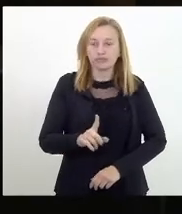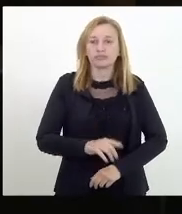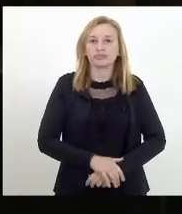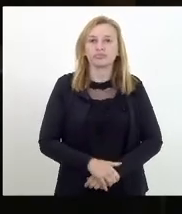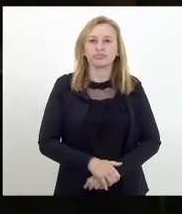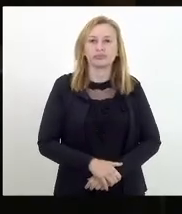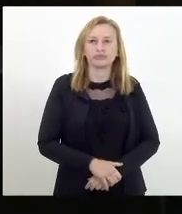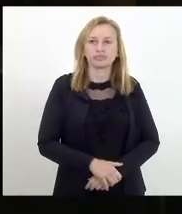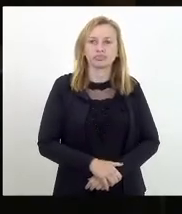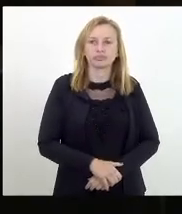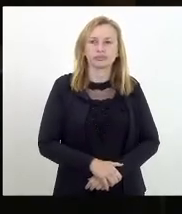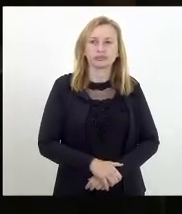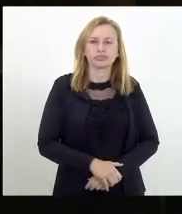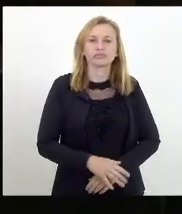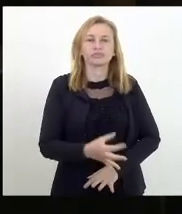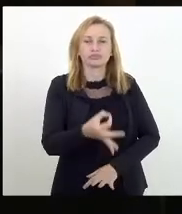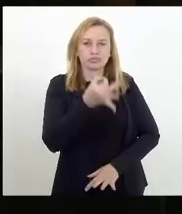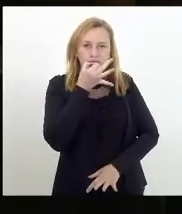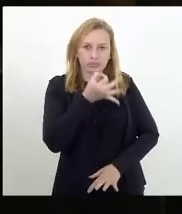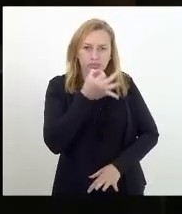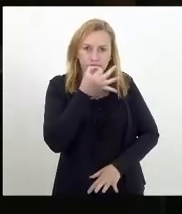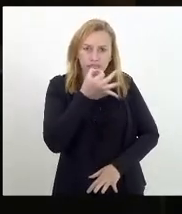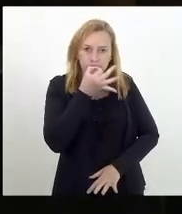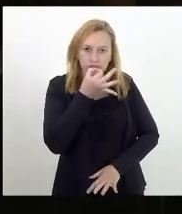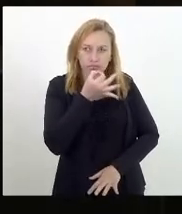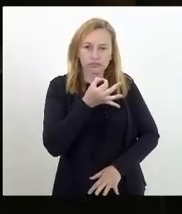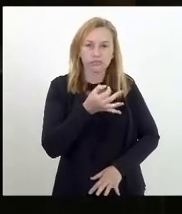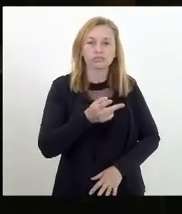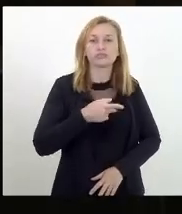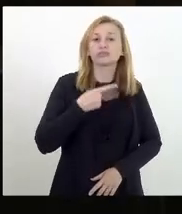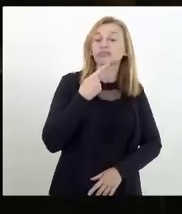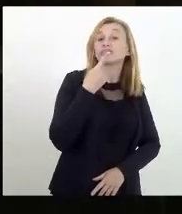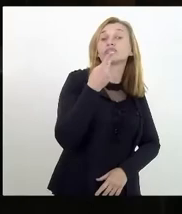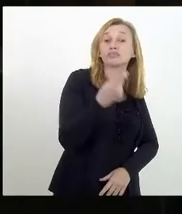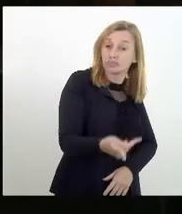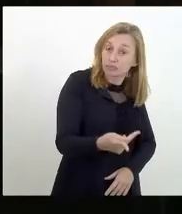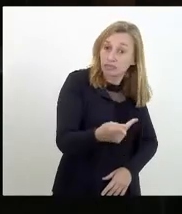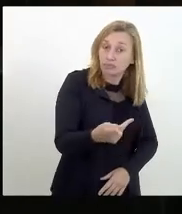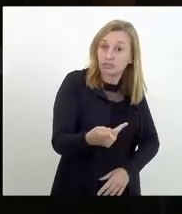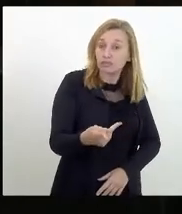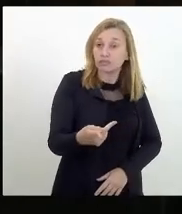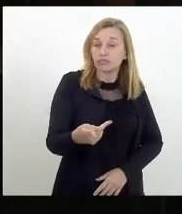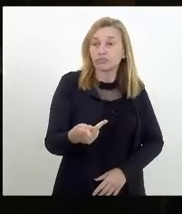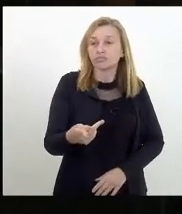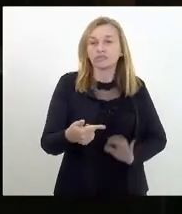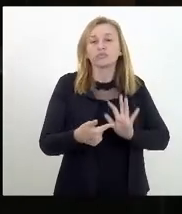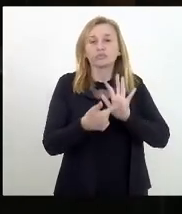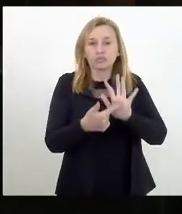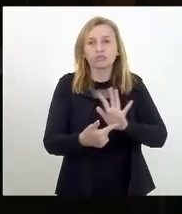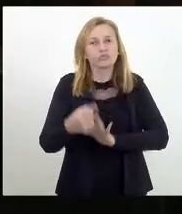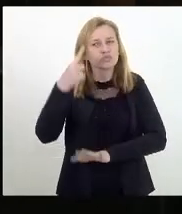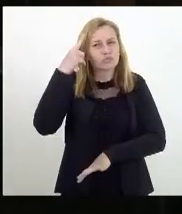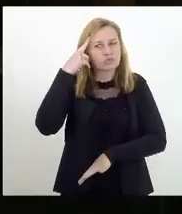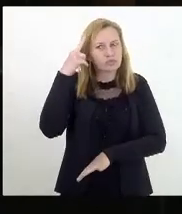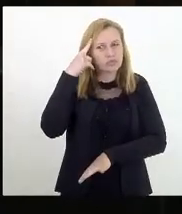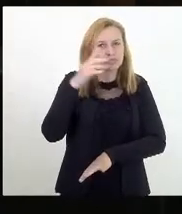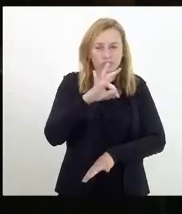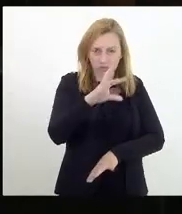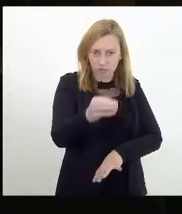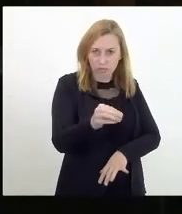de opinar de se manifestar de expor o que pensa